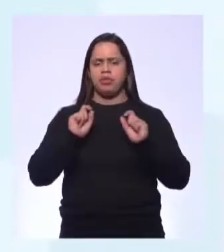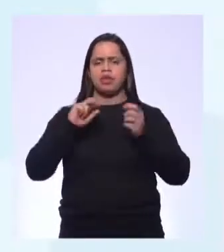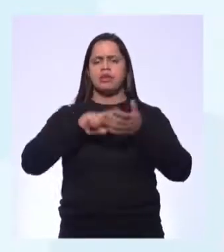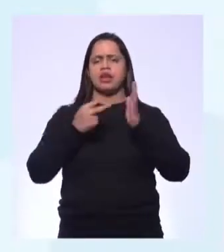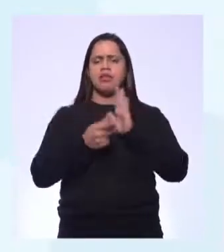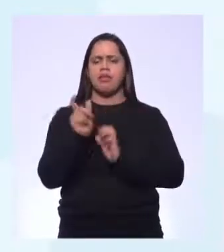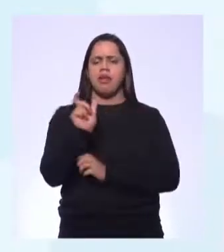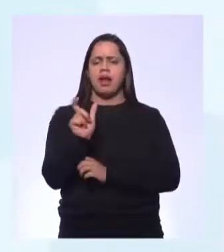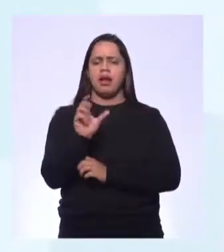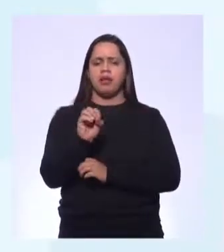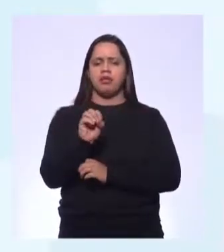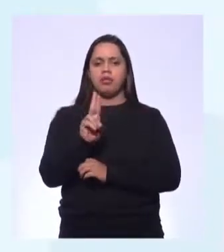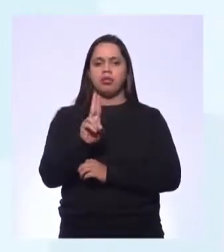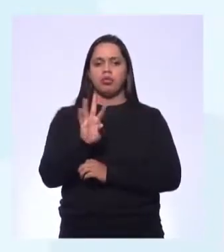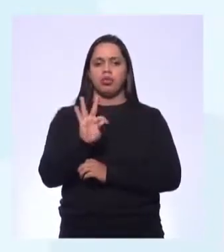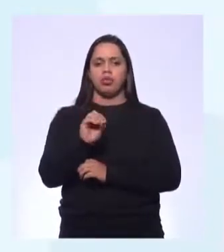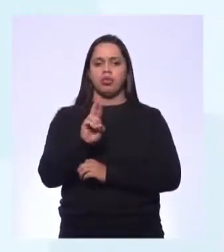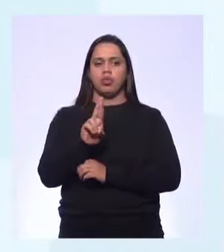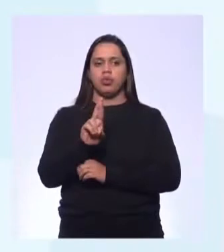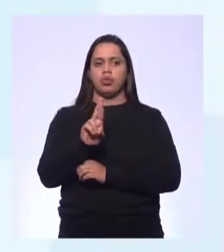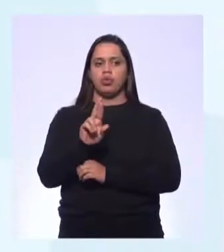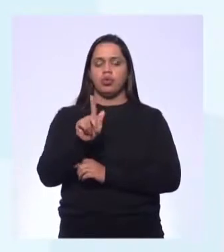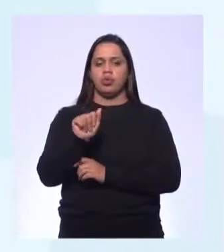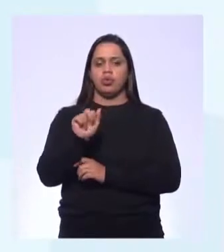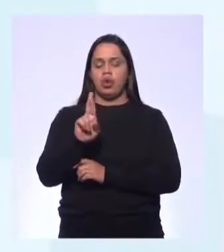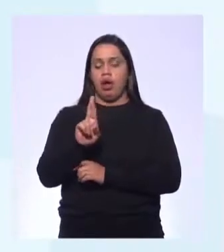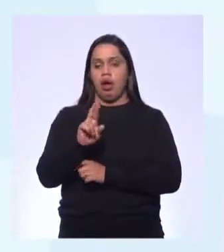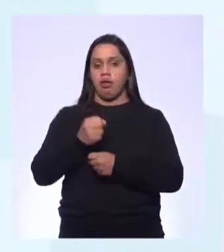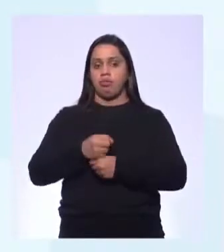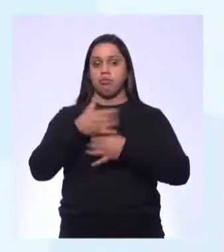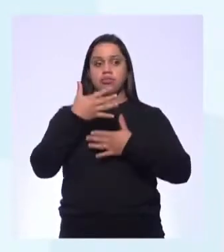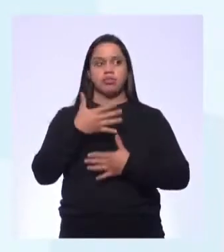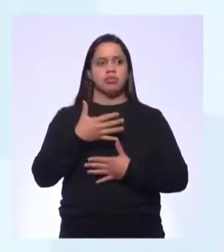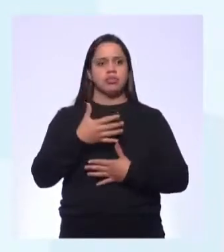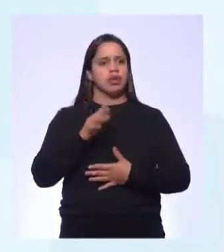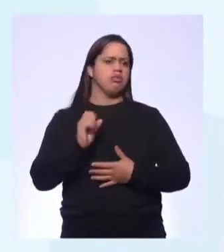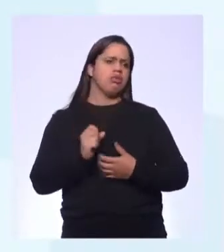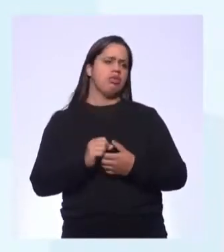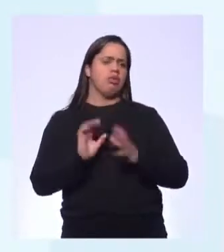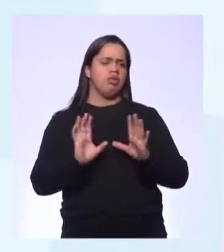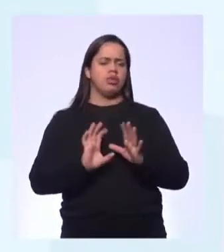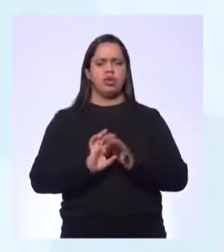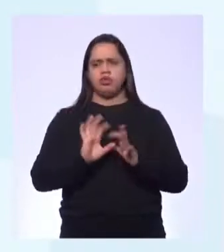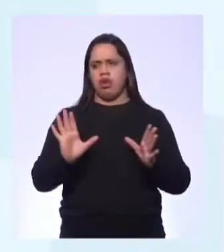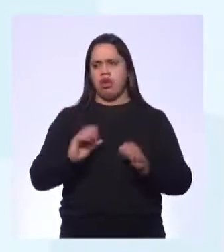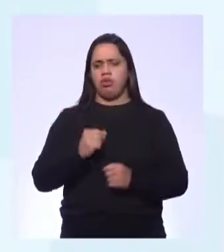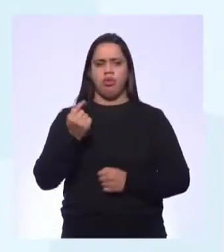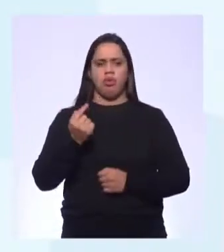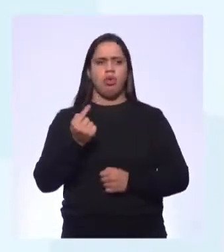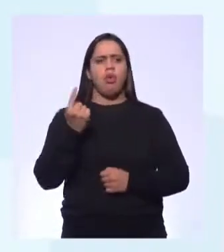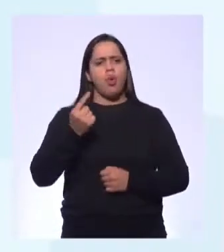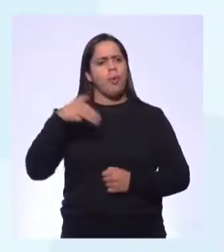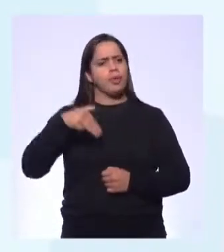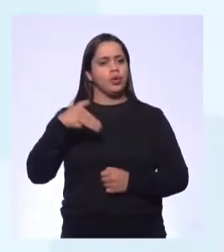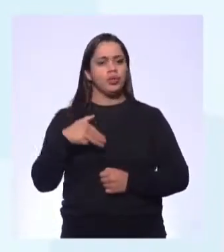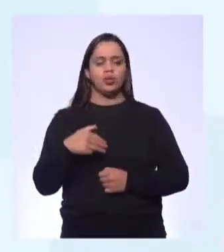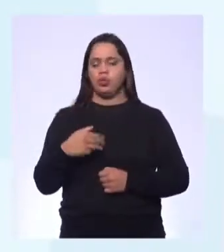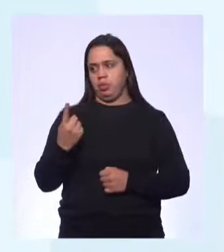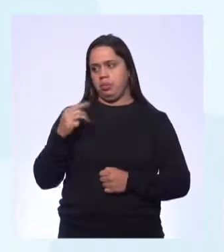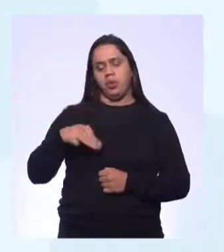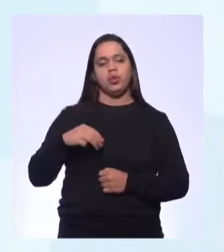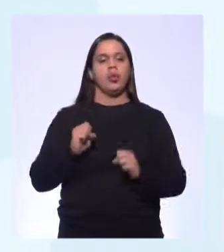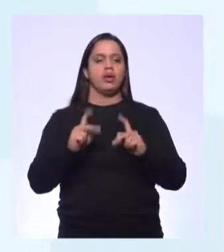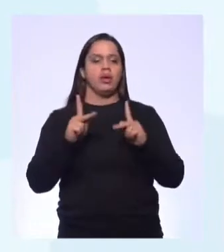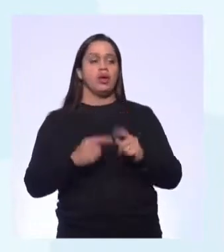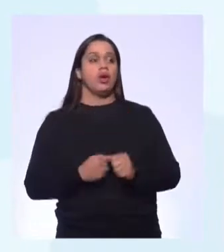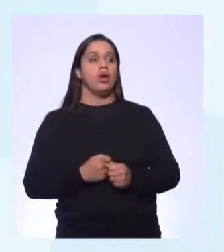outorgar? E aí, deixo no chat alguns... Vou deixar alguns segundos, vou deixar um minuto. Um minuto. Um minuto? Um minuto tá bom,